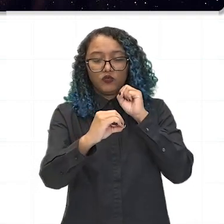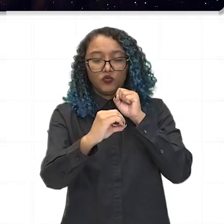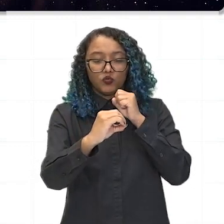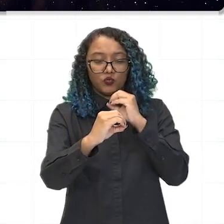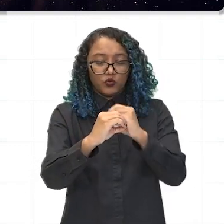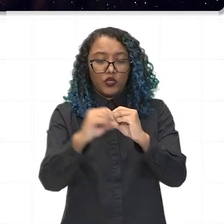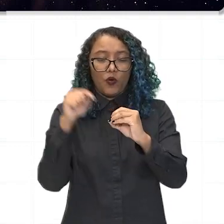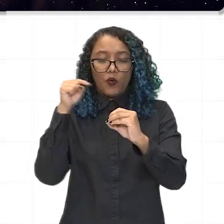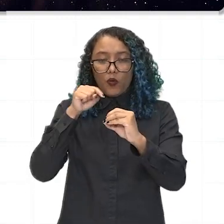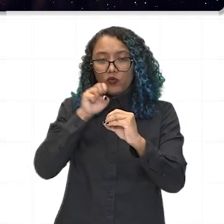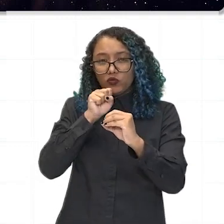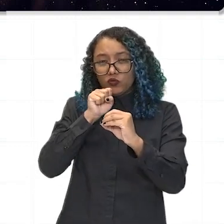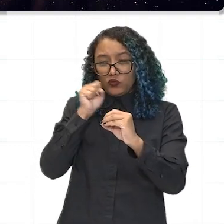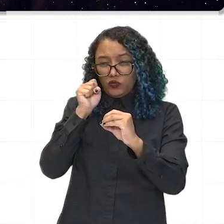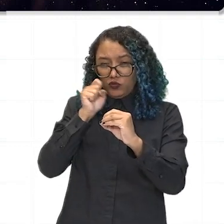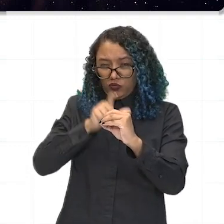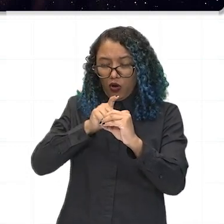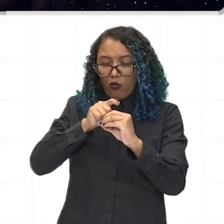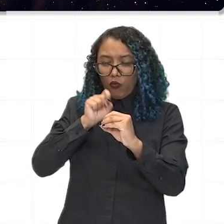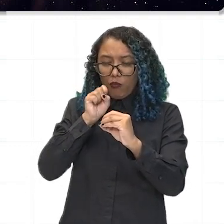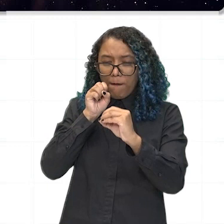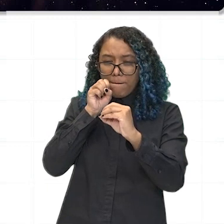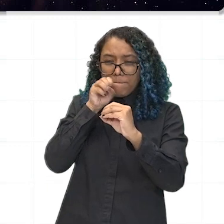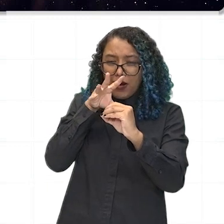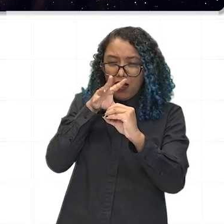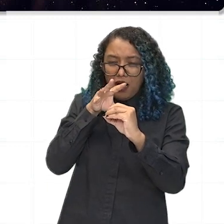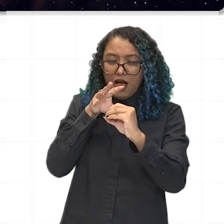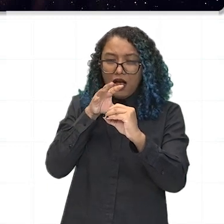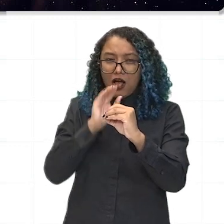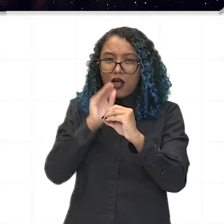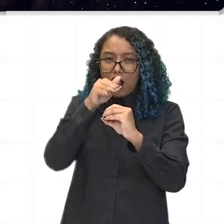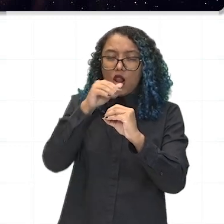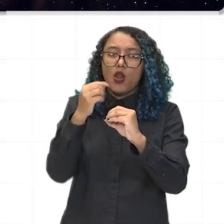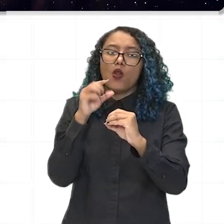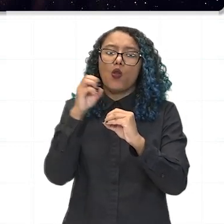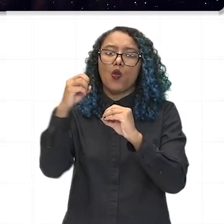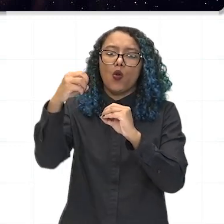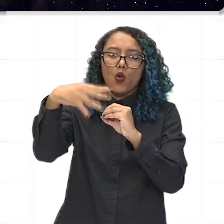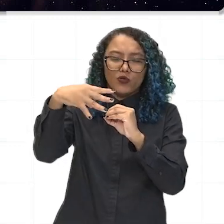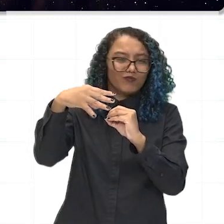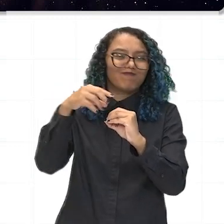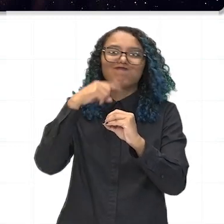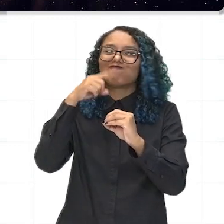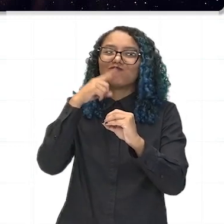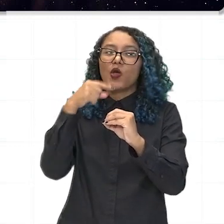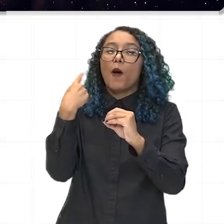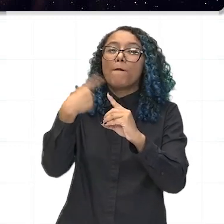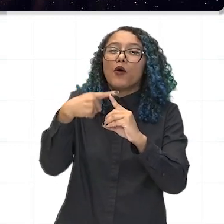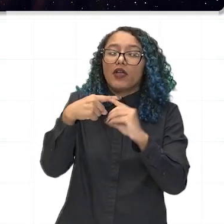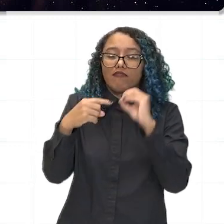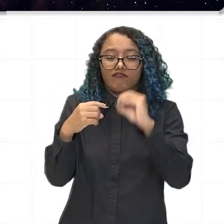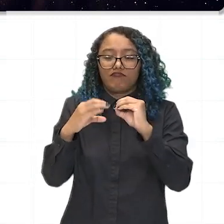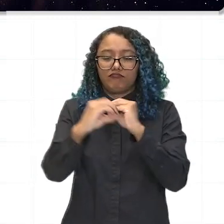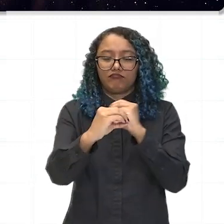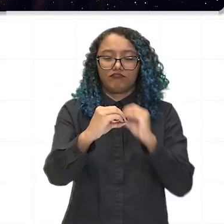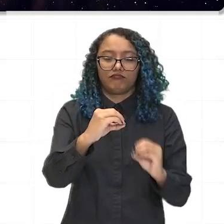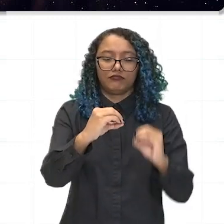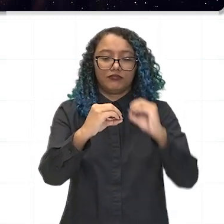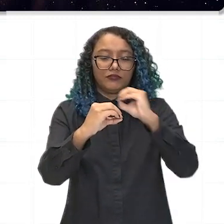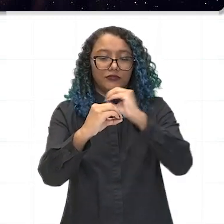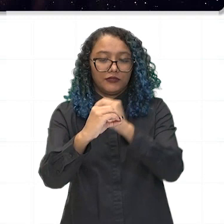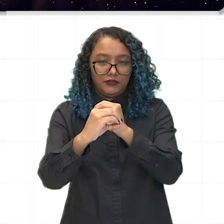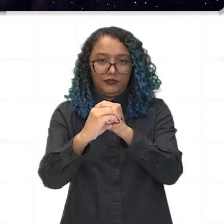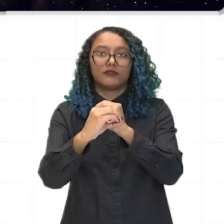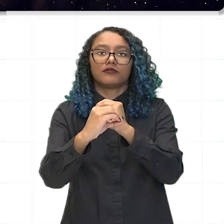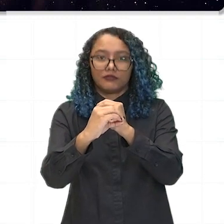até a superfície lunar. Então, toda essa luz que seria emitida pelo